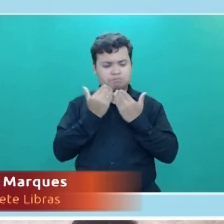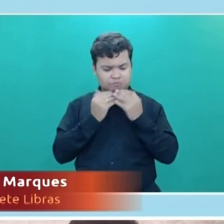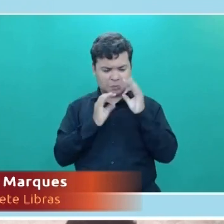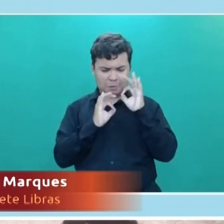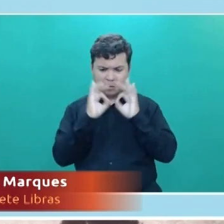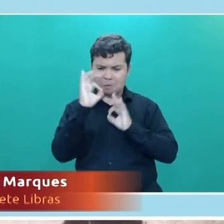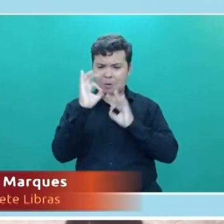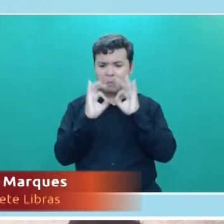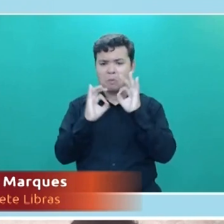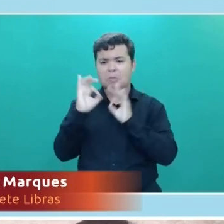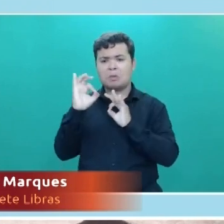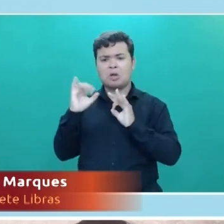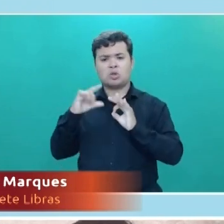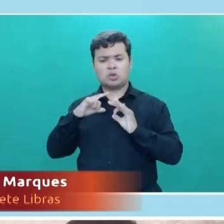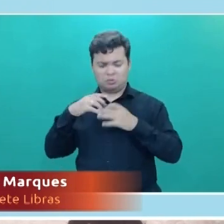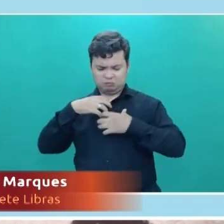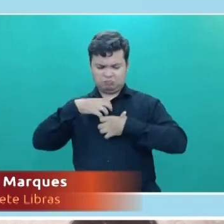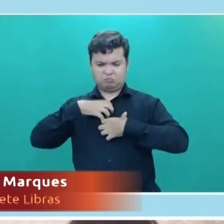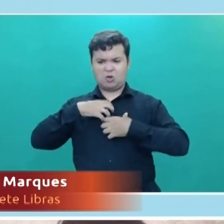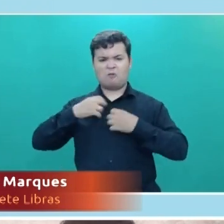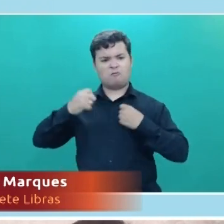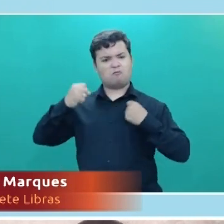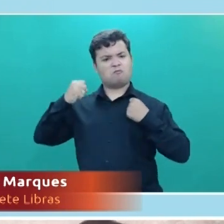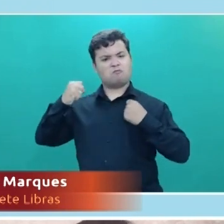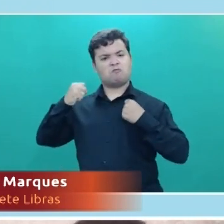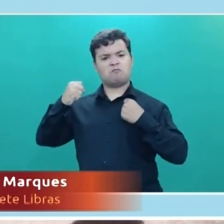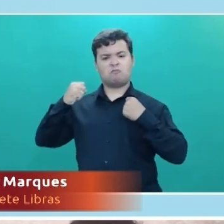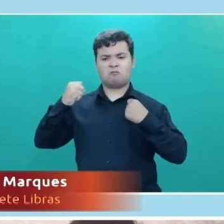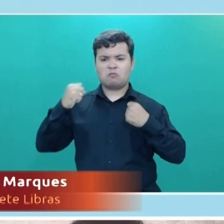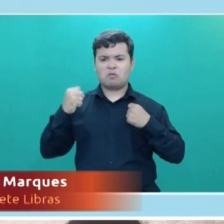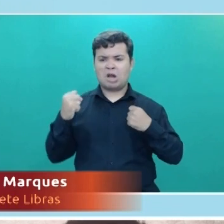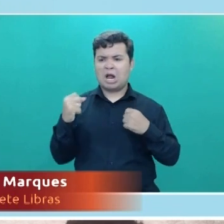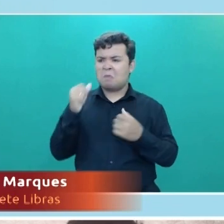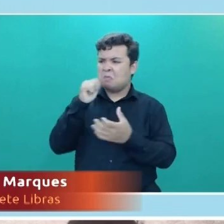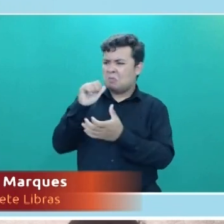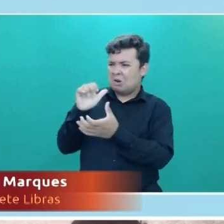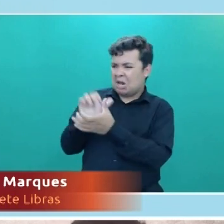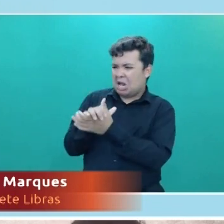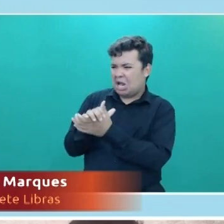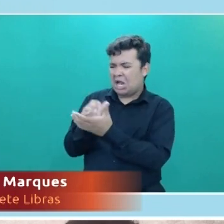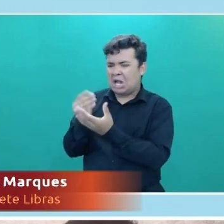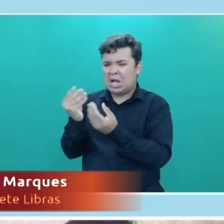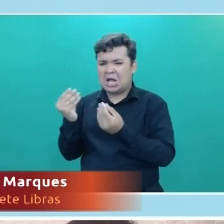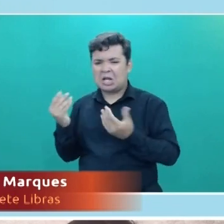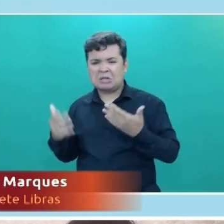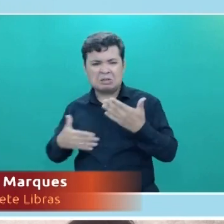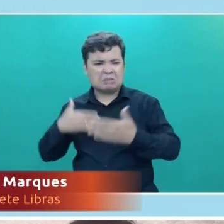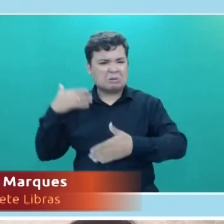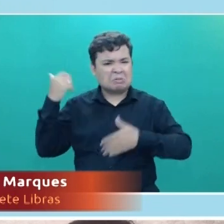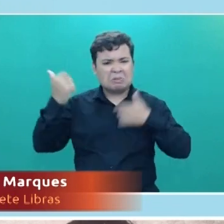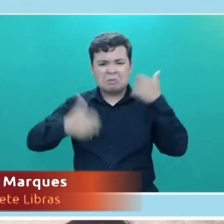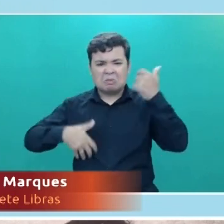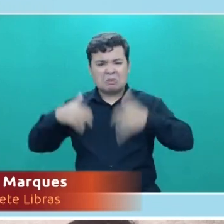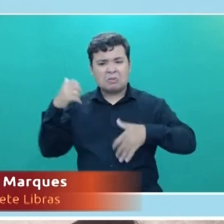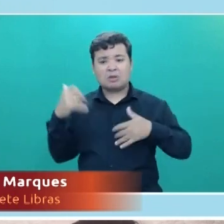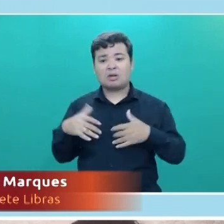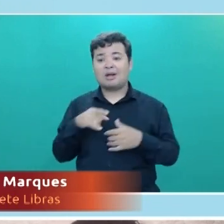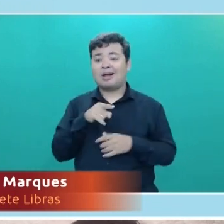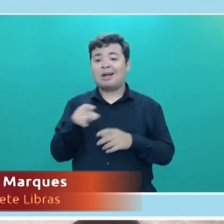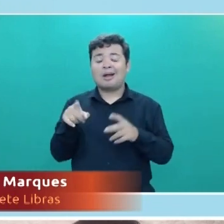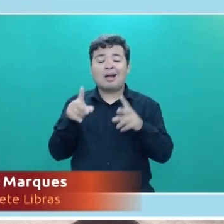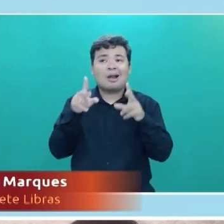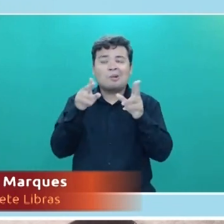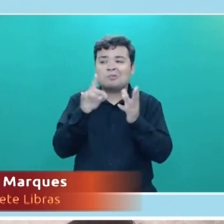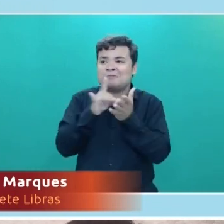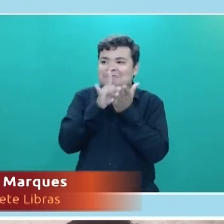tem uma certa virilidade no corpo e ficam com mulheres e que se casam e tal, eles são, digamos, os inimigos, né? São